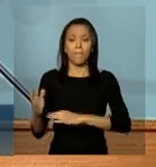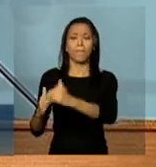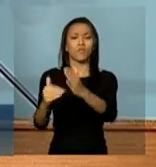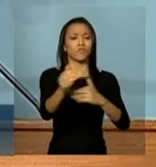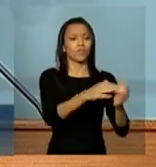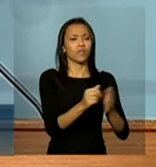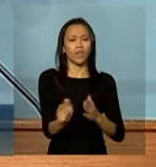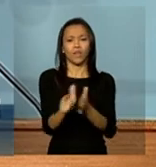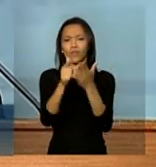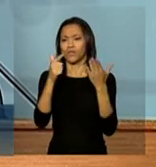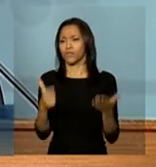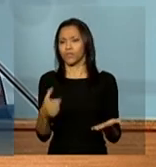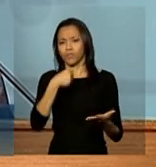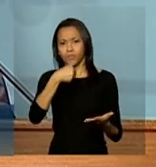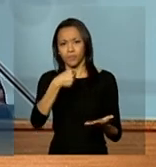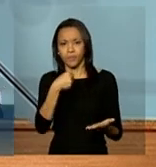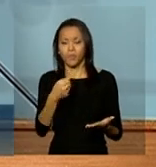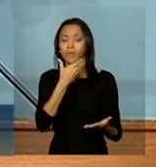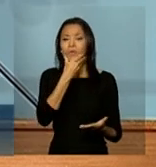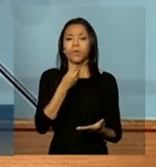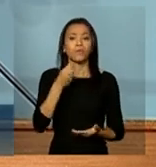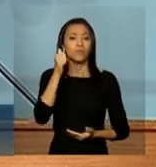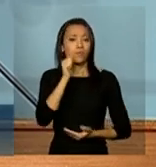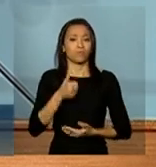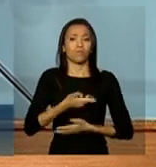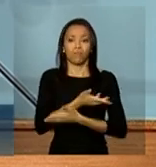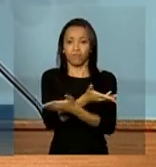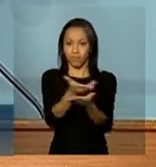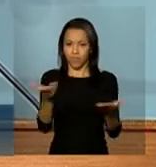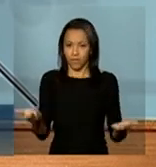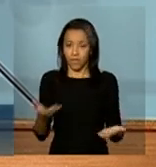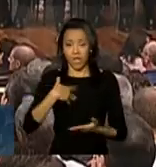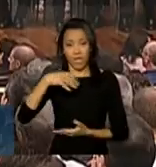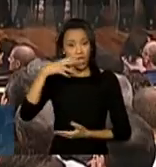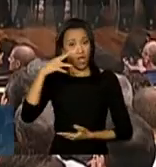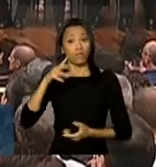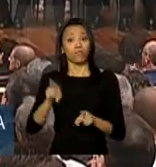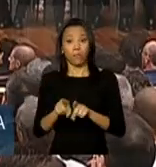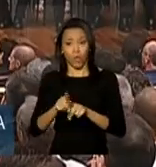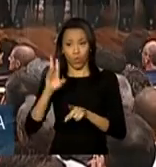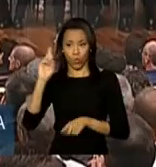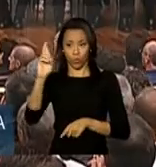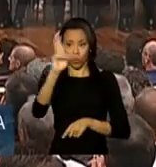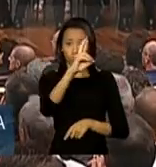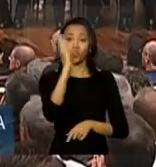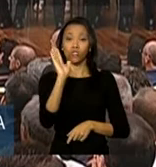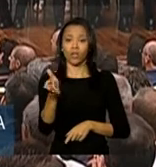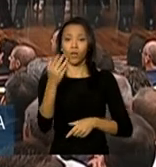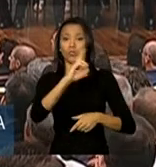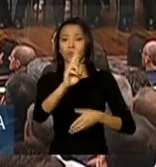imprensa, senhoras e senhores, autoridades já nominadas no protocolo.